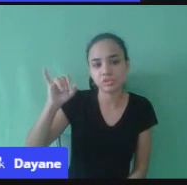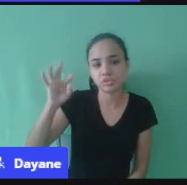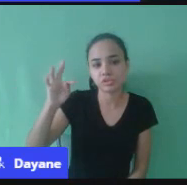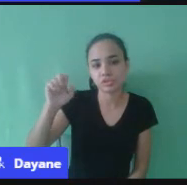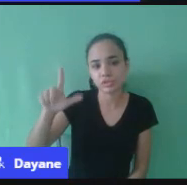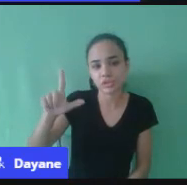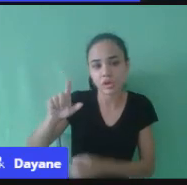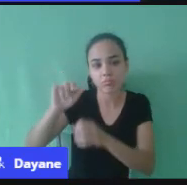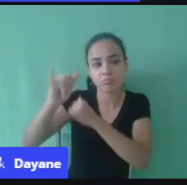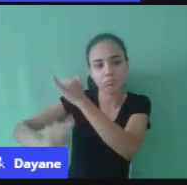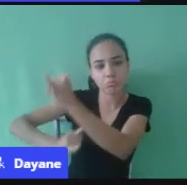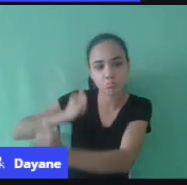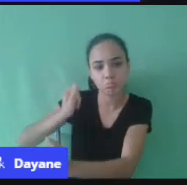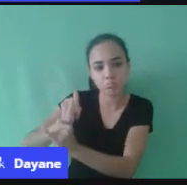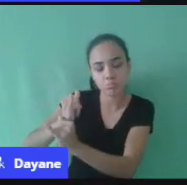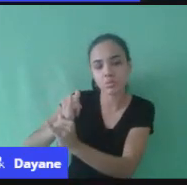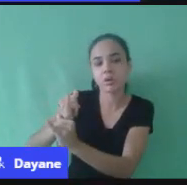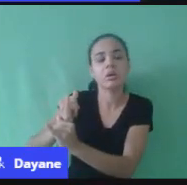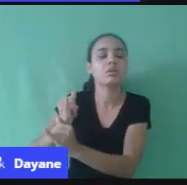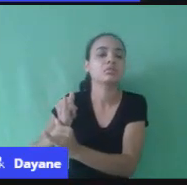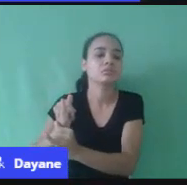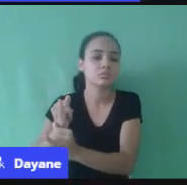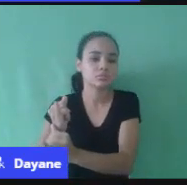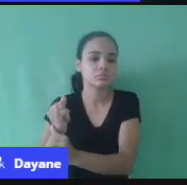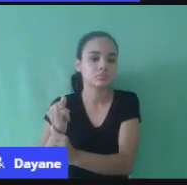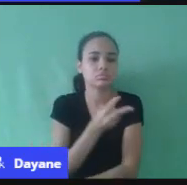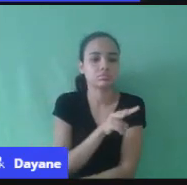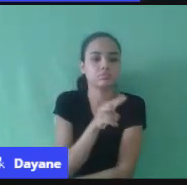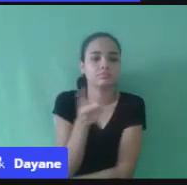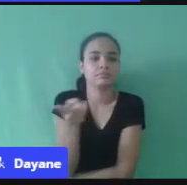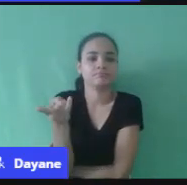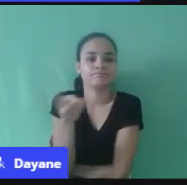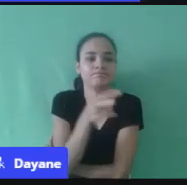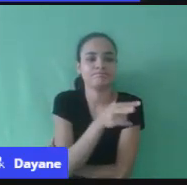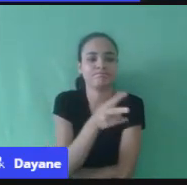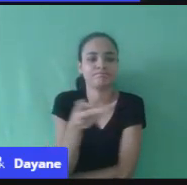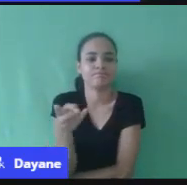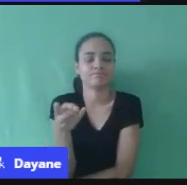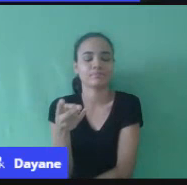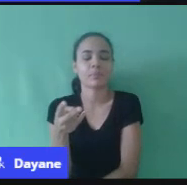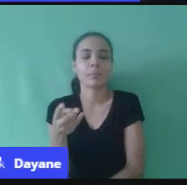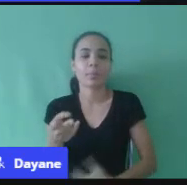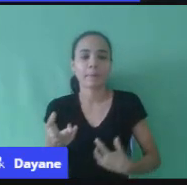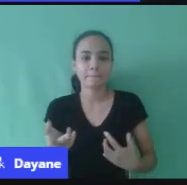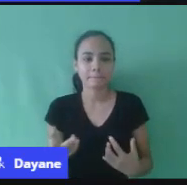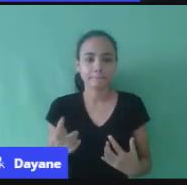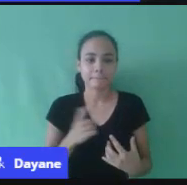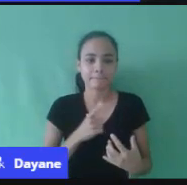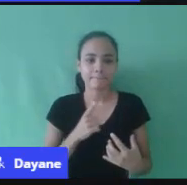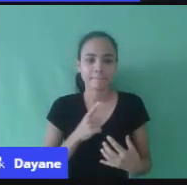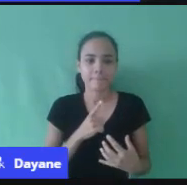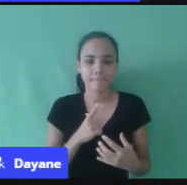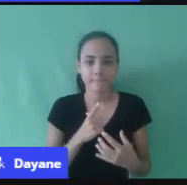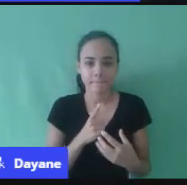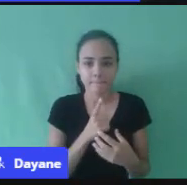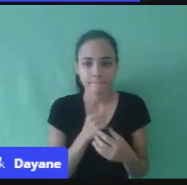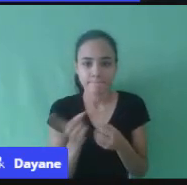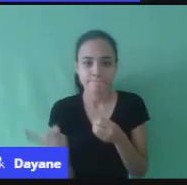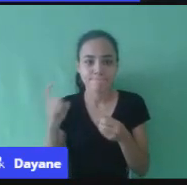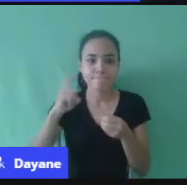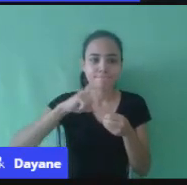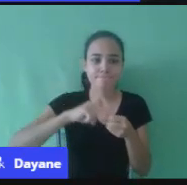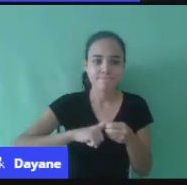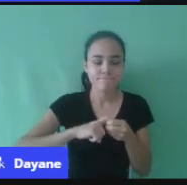ensino remoto, para que haja uma retomada gradativa, consciente